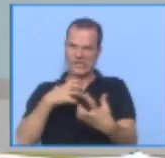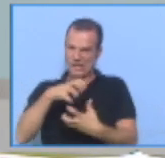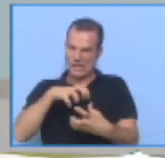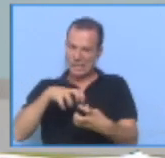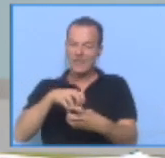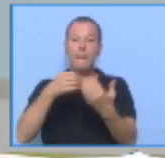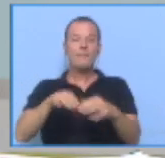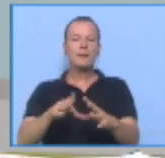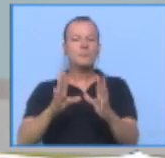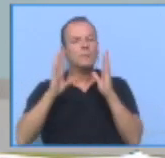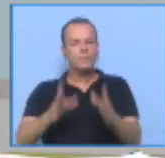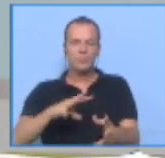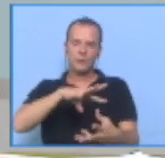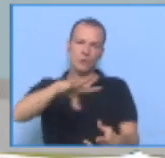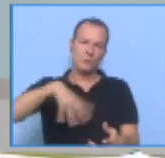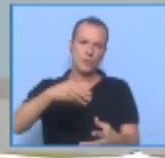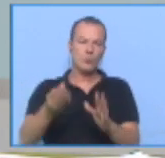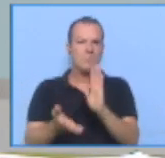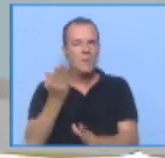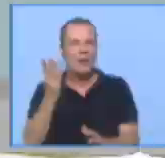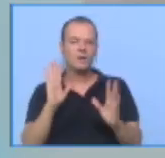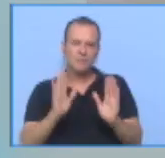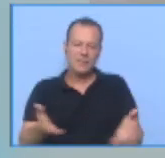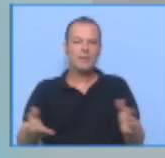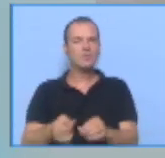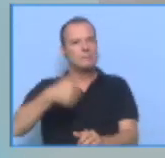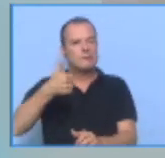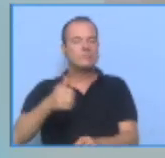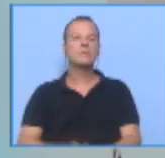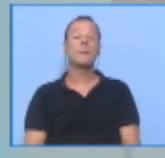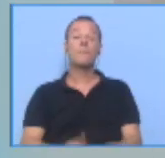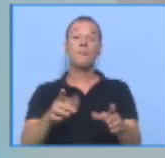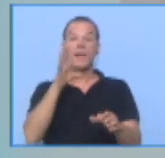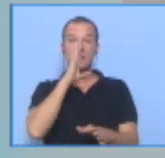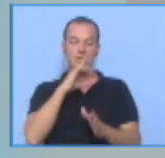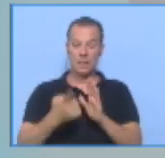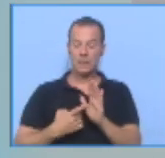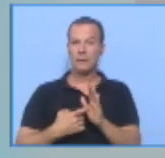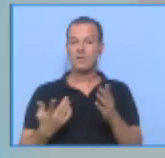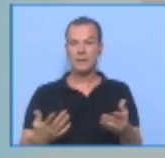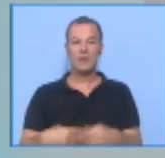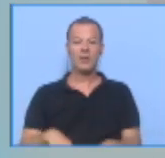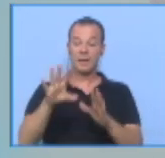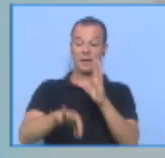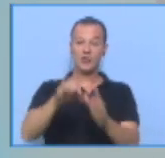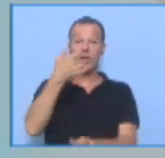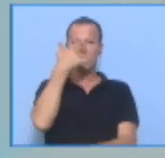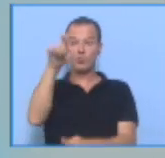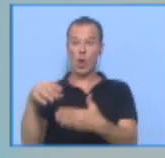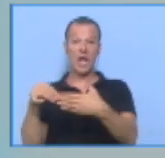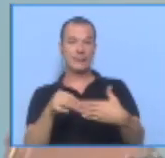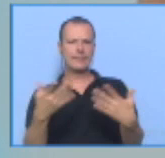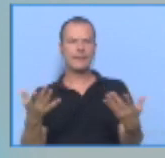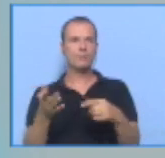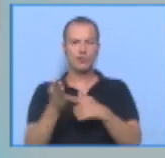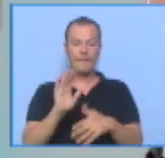mundo diferente que nós precisamos. Precisamos de mais profecia. E no caso de ser necessário eleger um guia, a carta